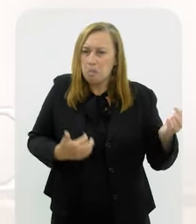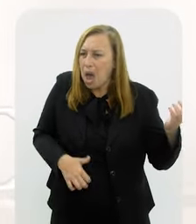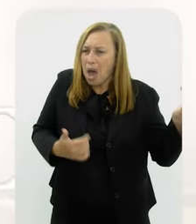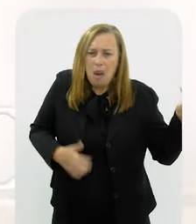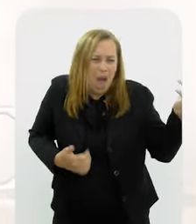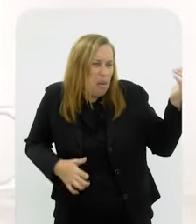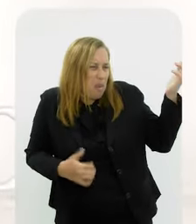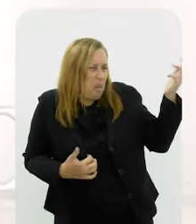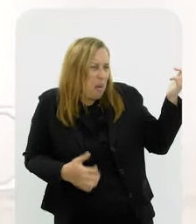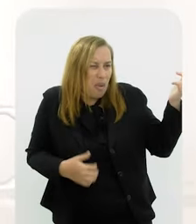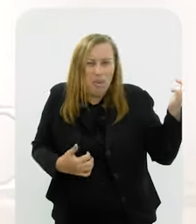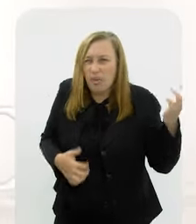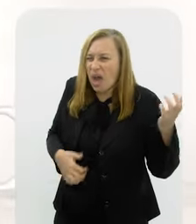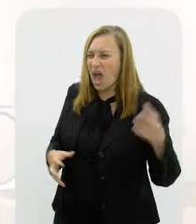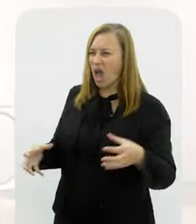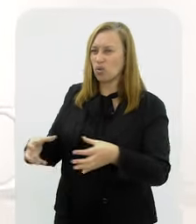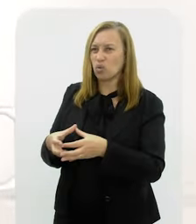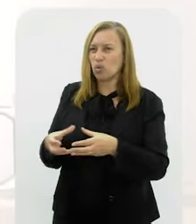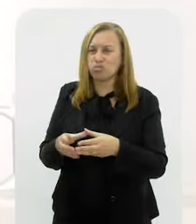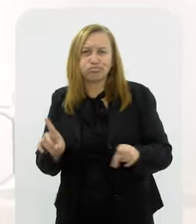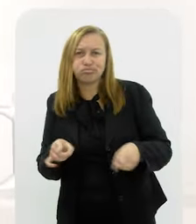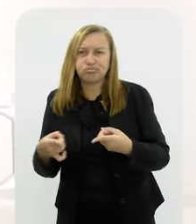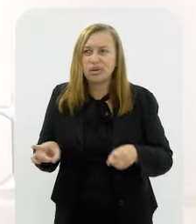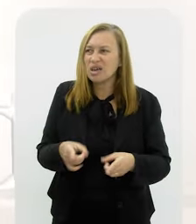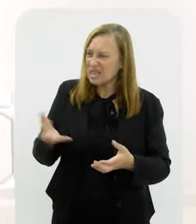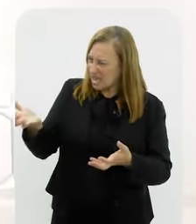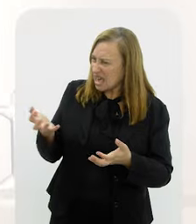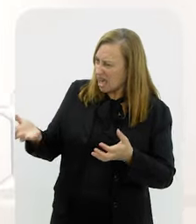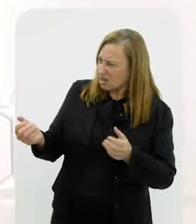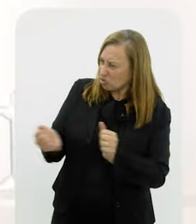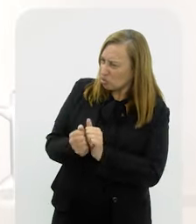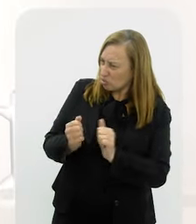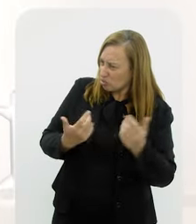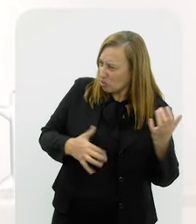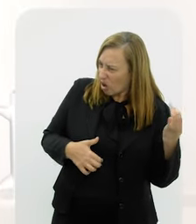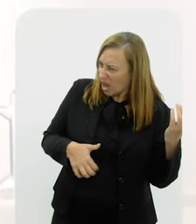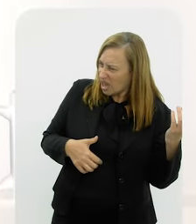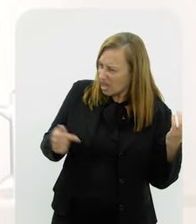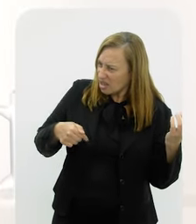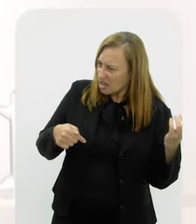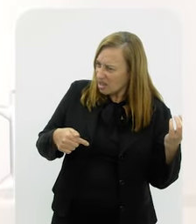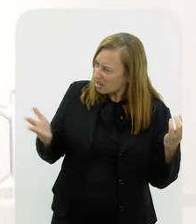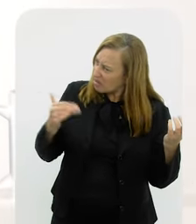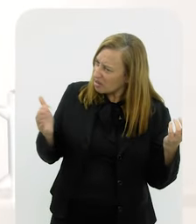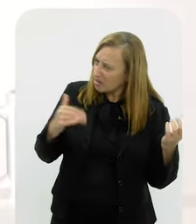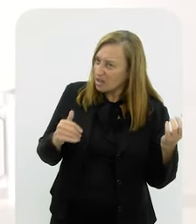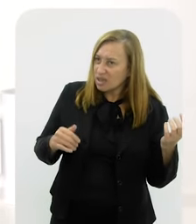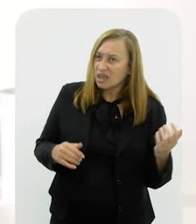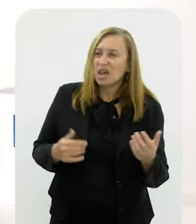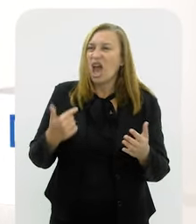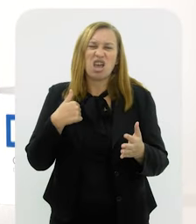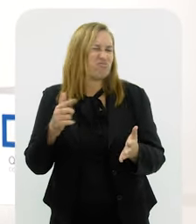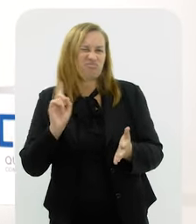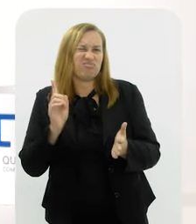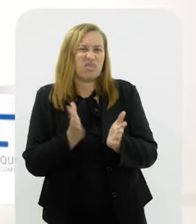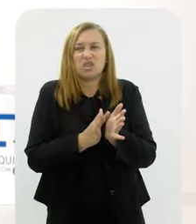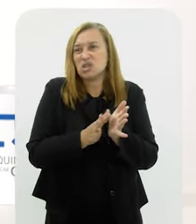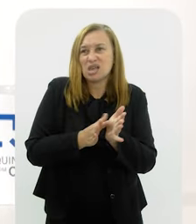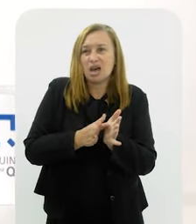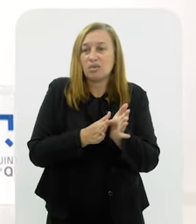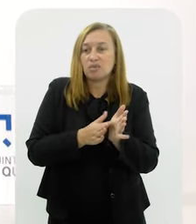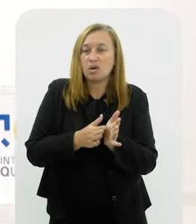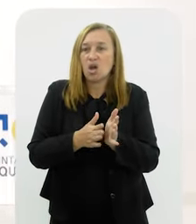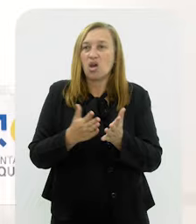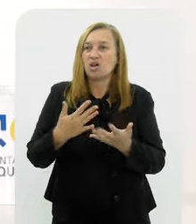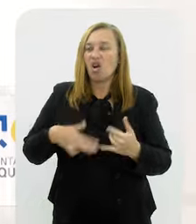guitarra, toca aqui no grupo, aqui do lado, toca aqui. Tu não quer tocar aqui não? Mas, e ainda foi porque, não, que vocês só tocam samba, não,